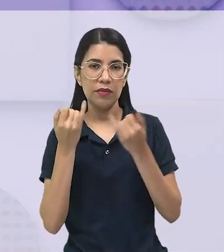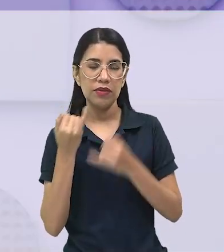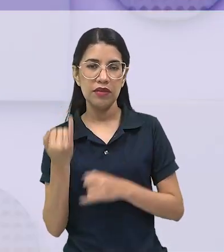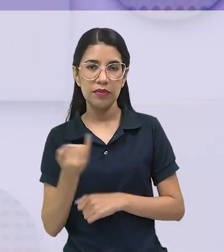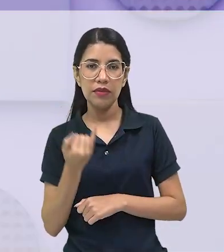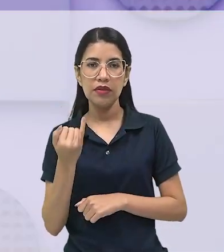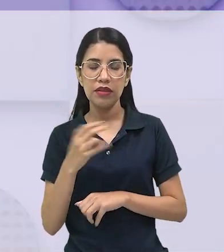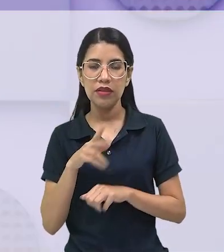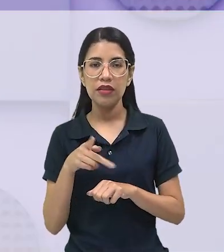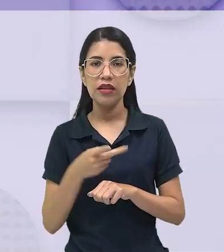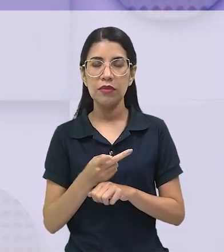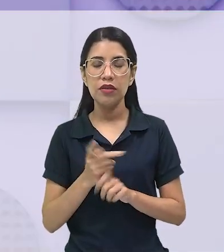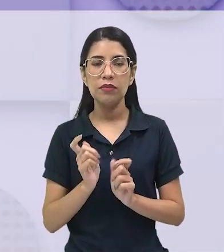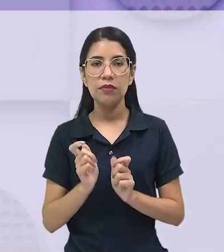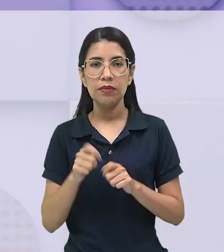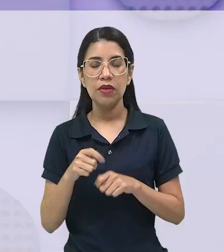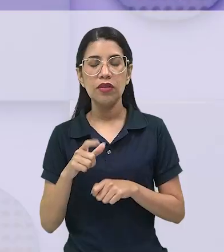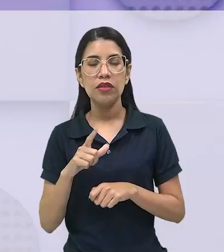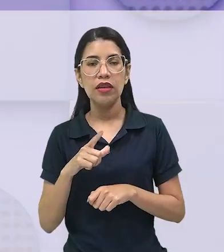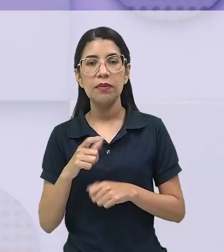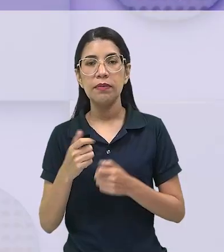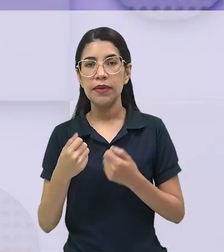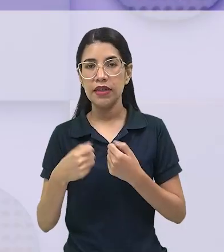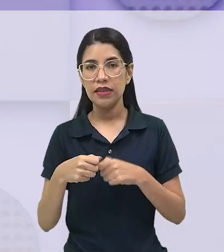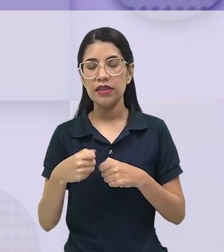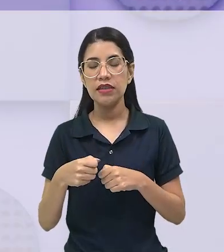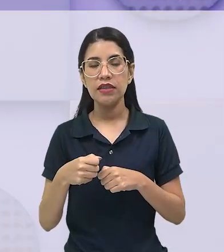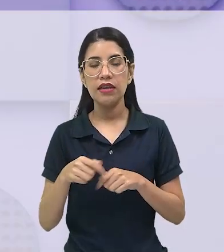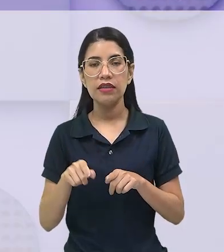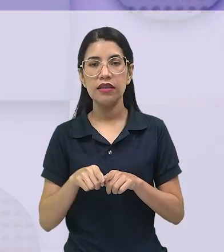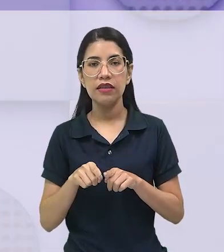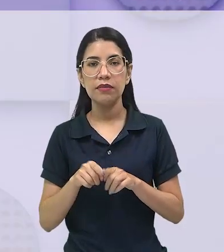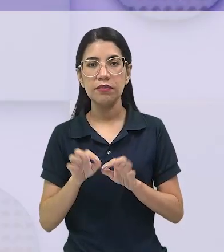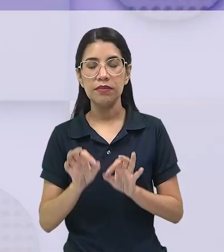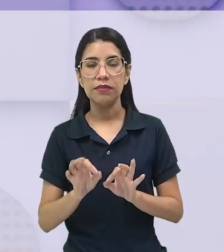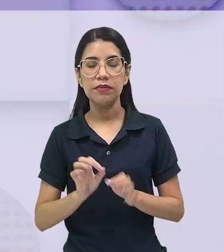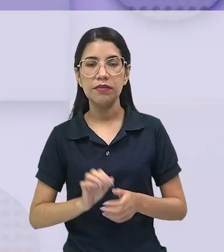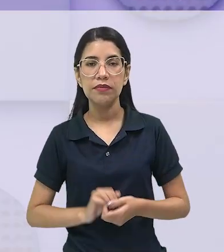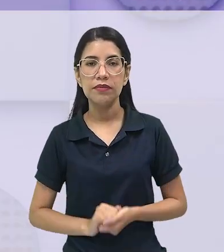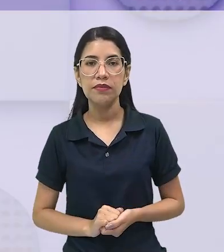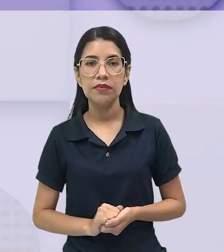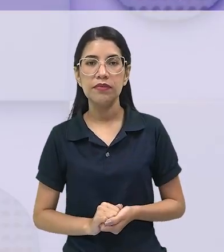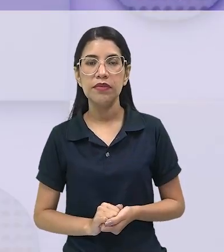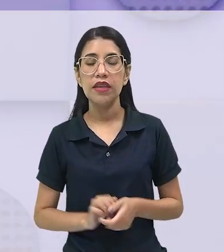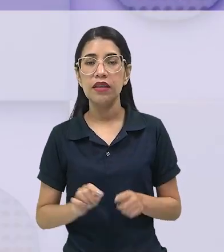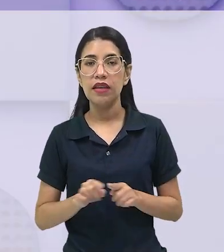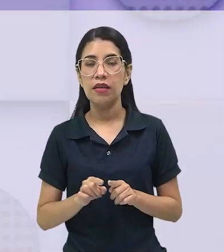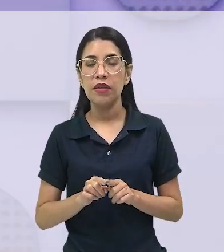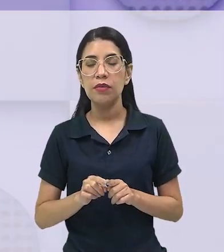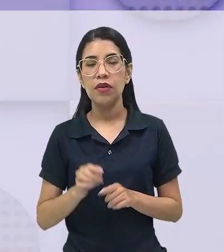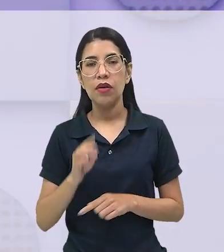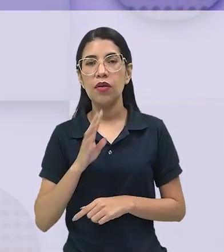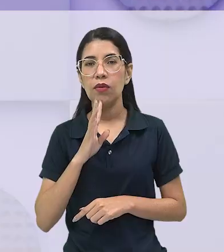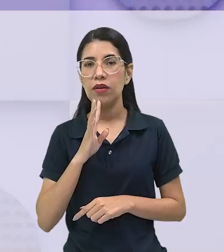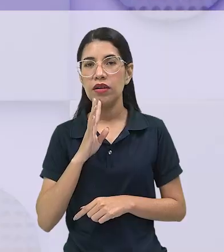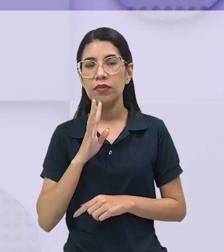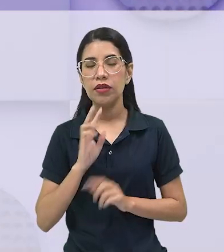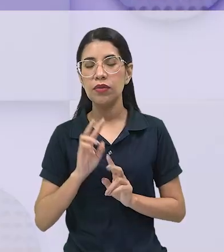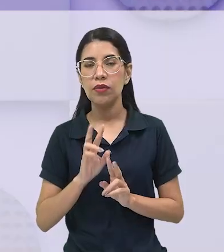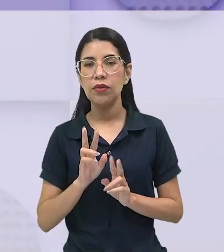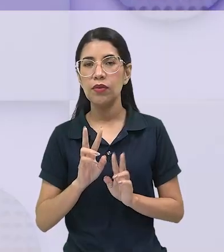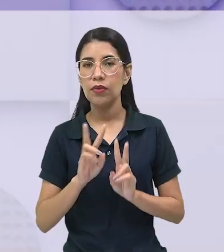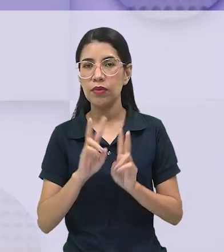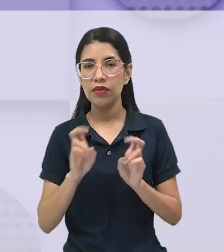importante, que depois isso vai ser bem necessário para a tua avaliação e também para o teu conhecimento em relação a